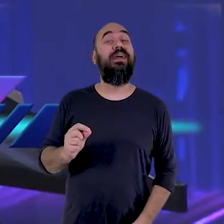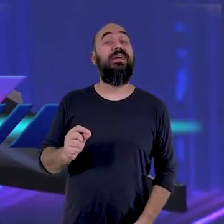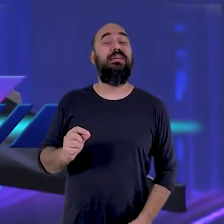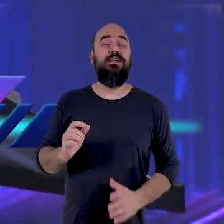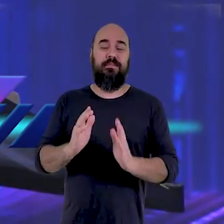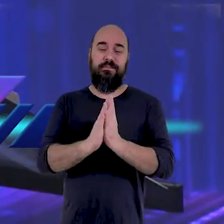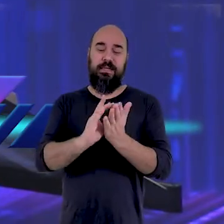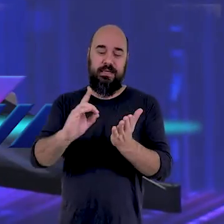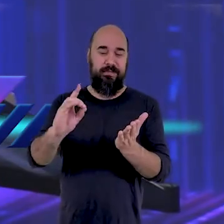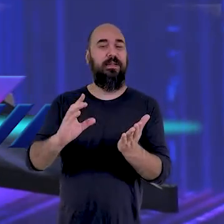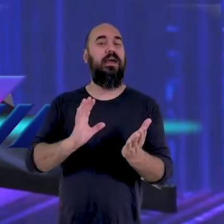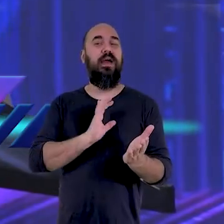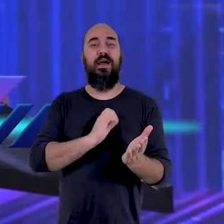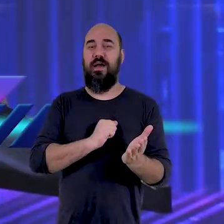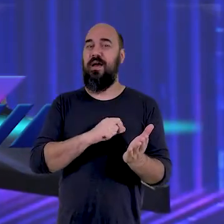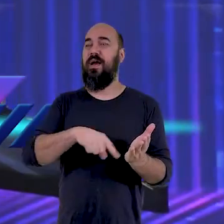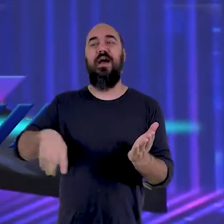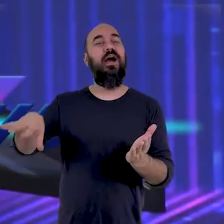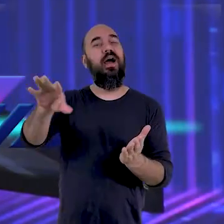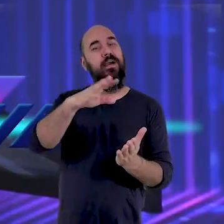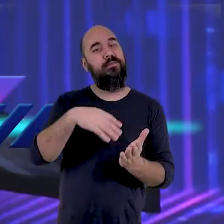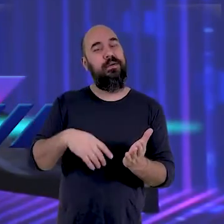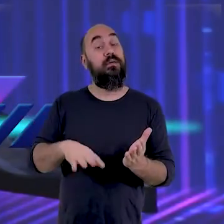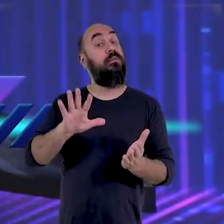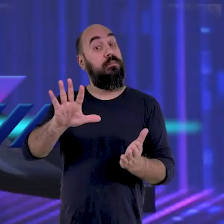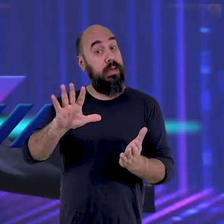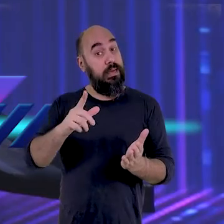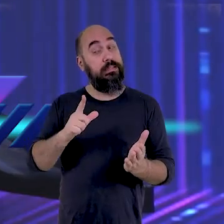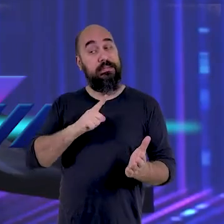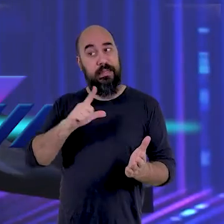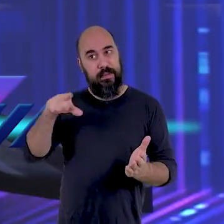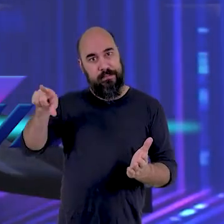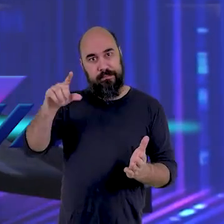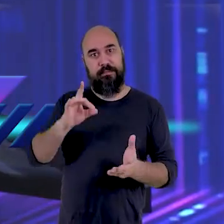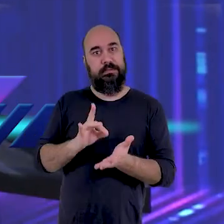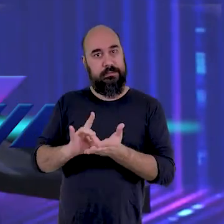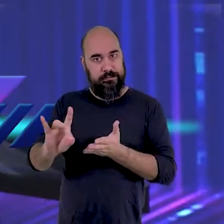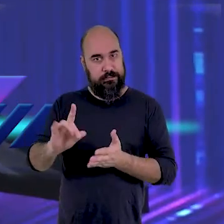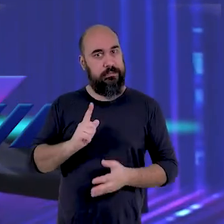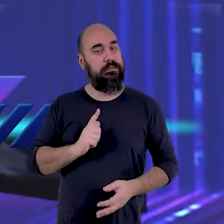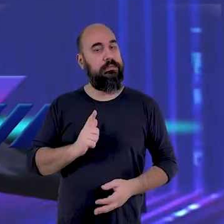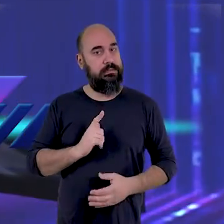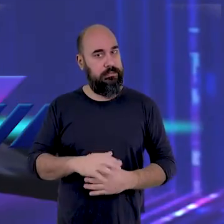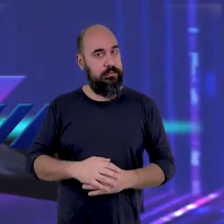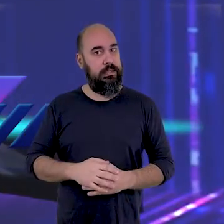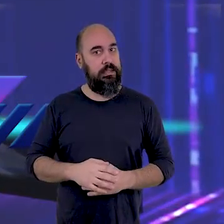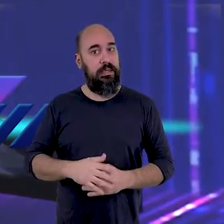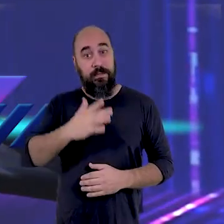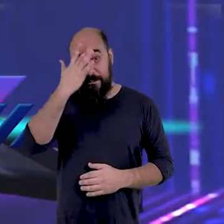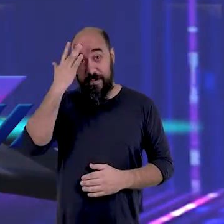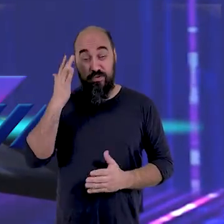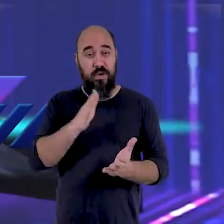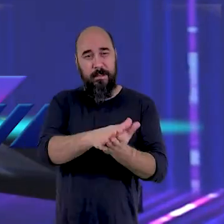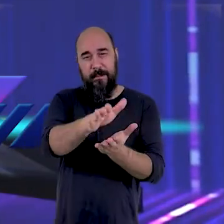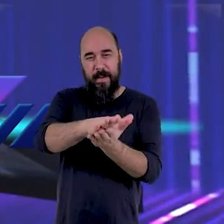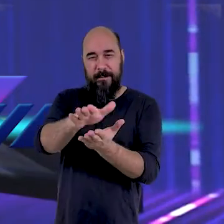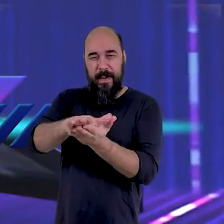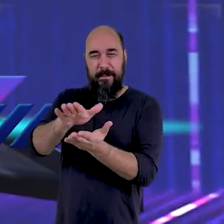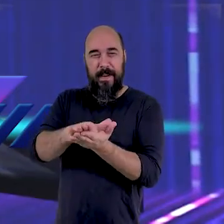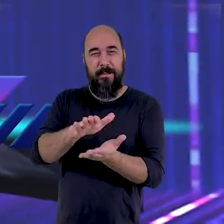odiado. O livro mais publicado e também o mais perseguido. É hoje o livro mais